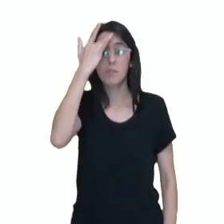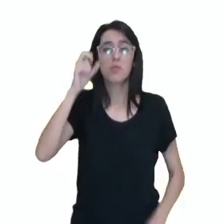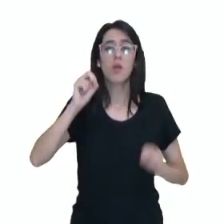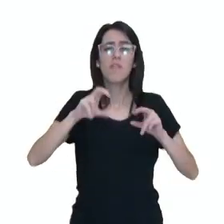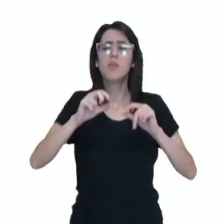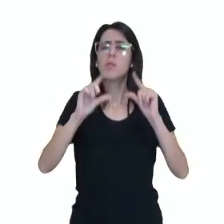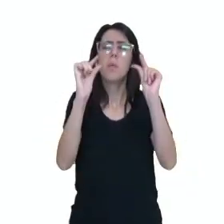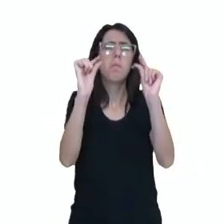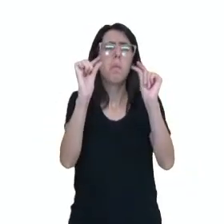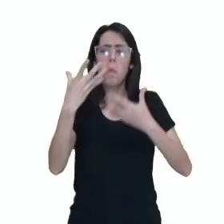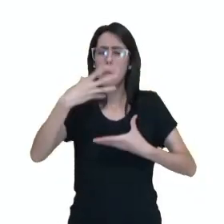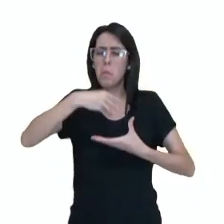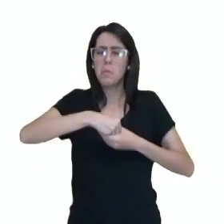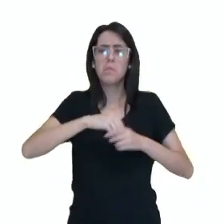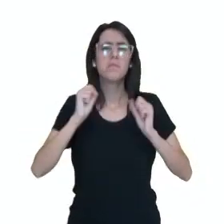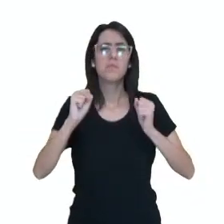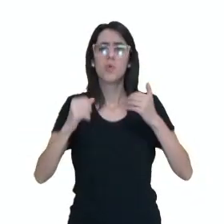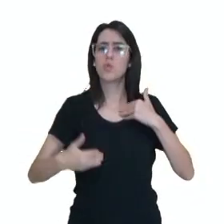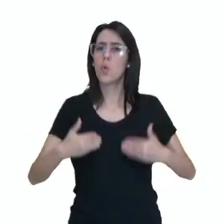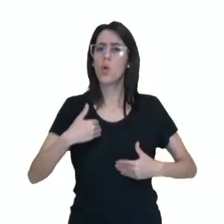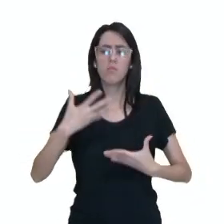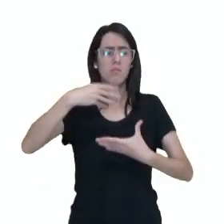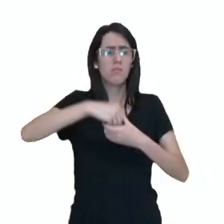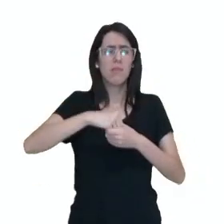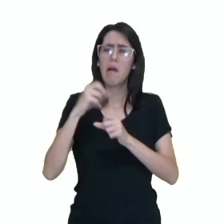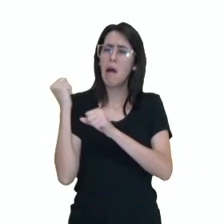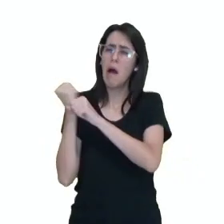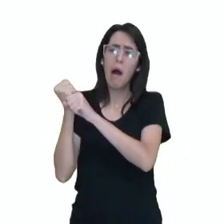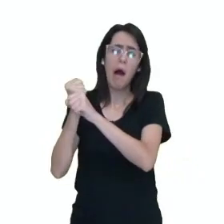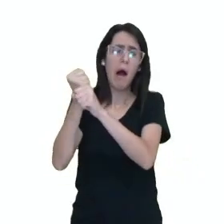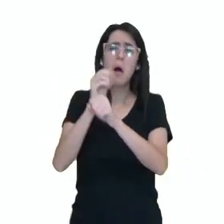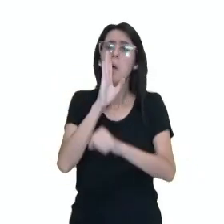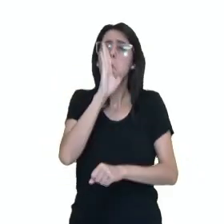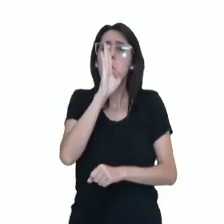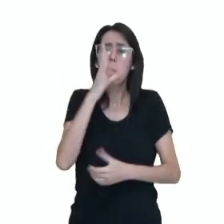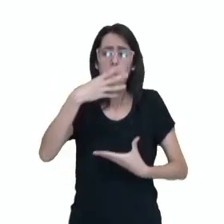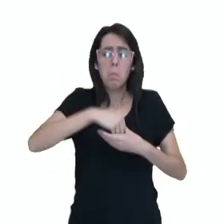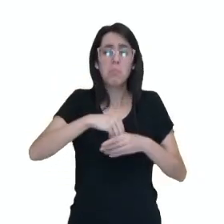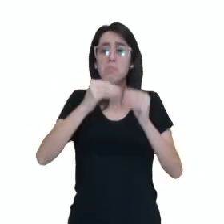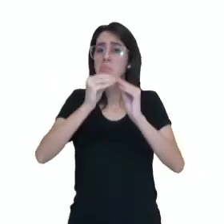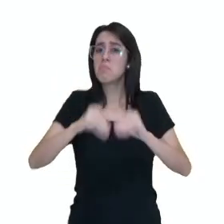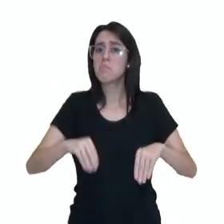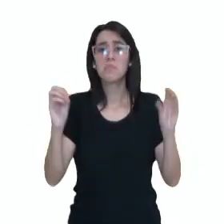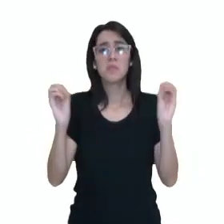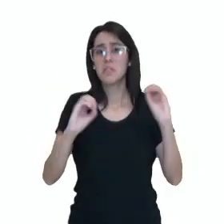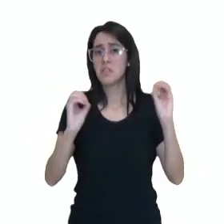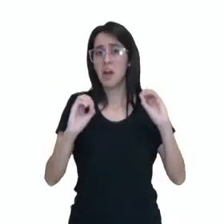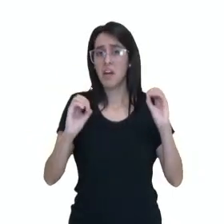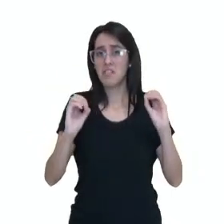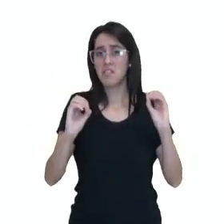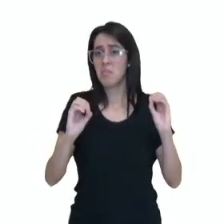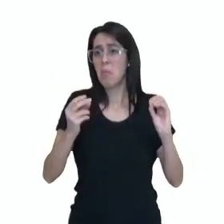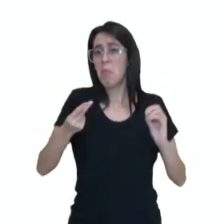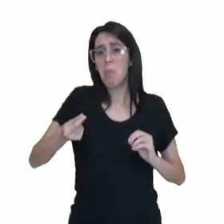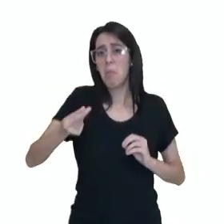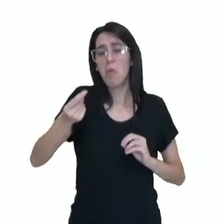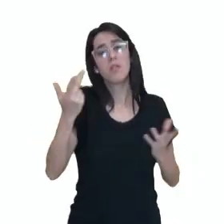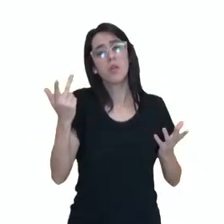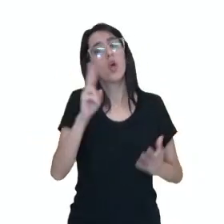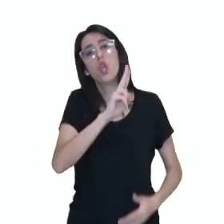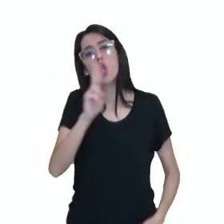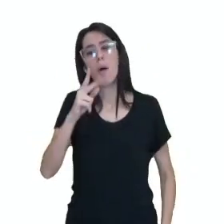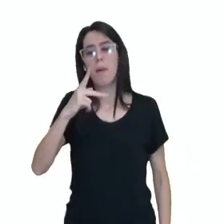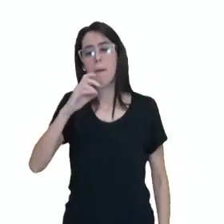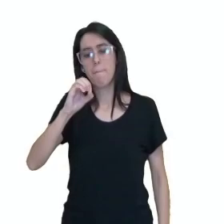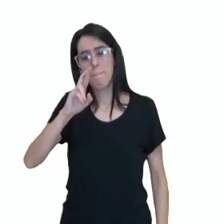baixa, o vírus ele pode ficar no corpo por muitos e muitos anos, sem causar nenhum problema. Aí essa pessoa ela é portadora do